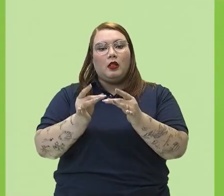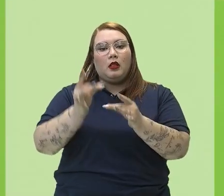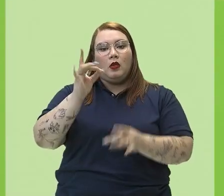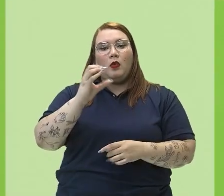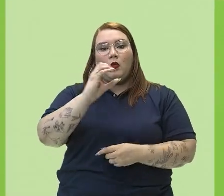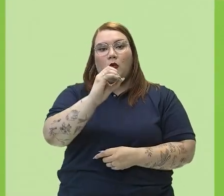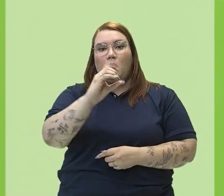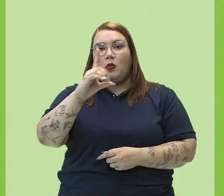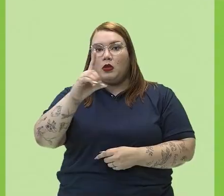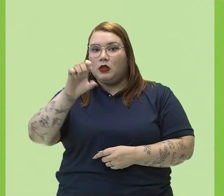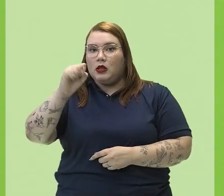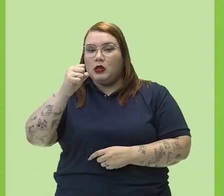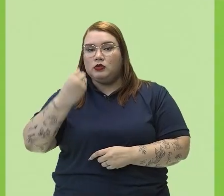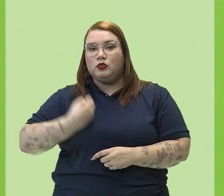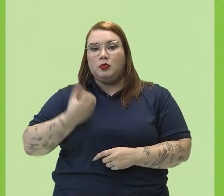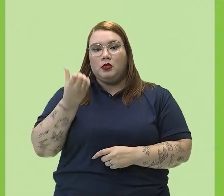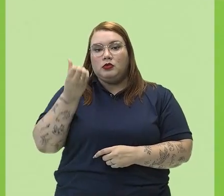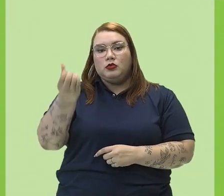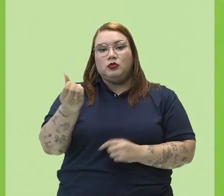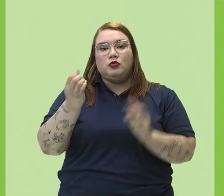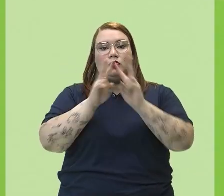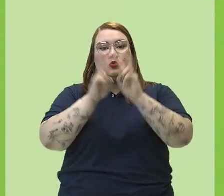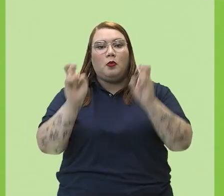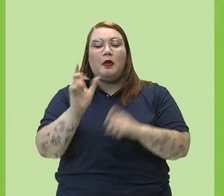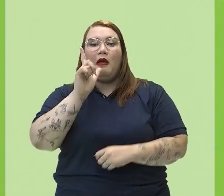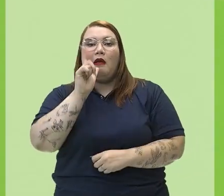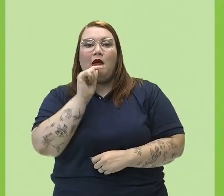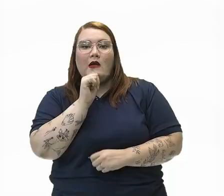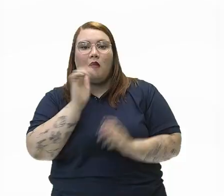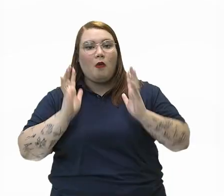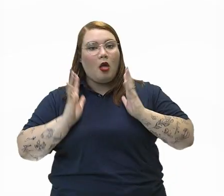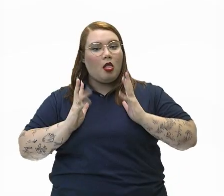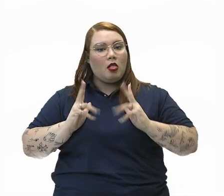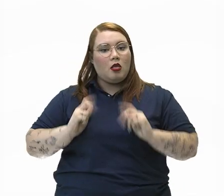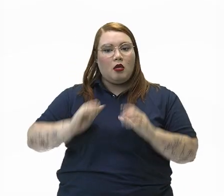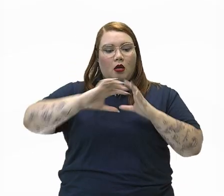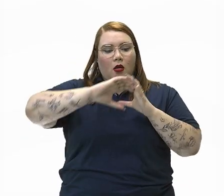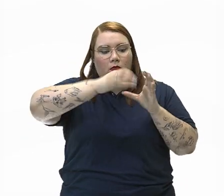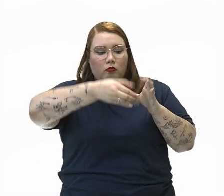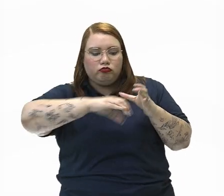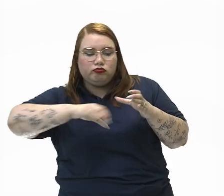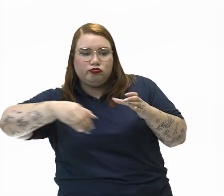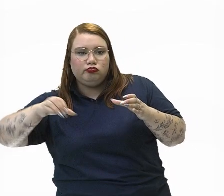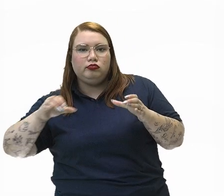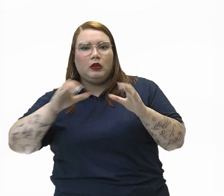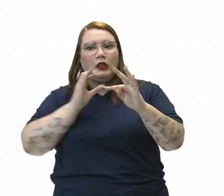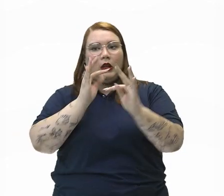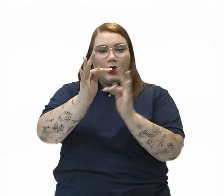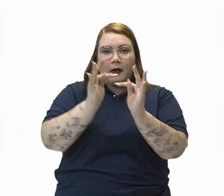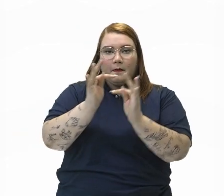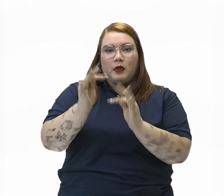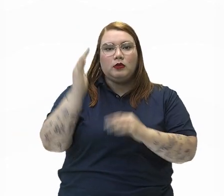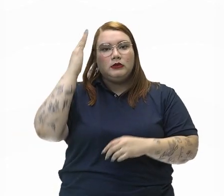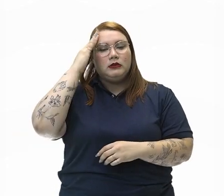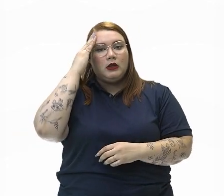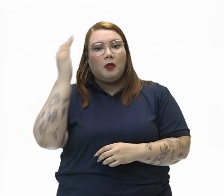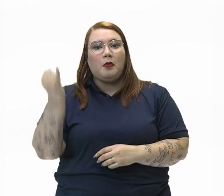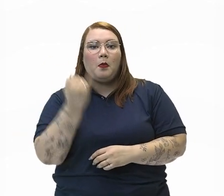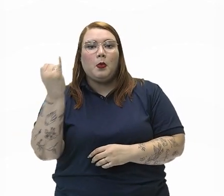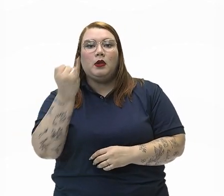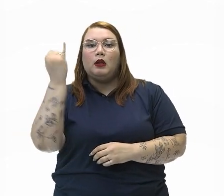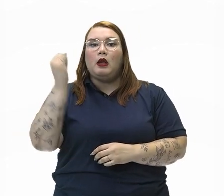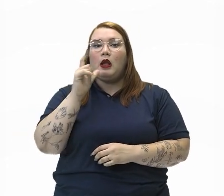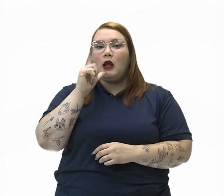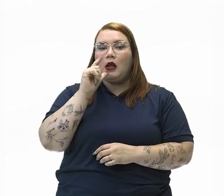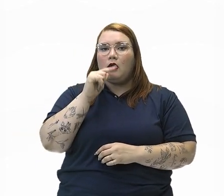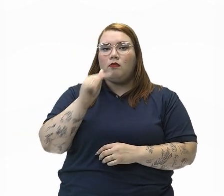ODS 6, né, que fala sobre água potável e o saneamento. Né? Então, a gente sabe a importância da água, né, esse